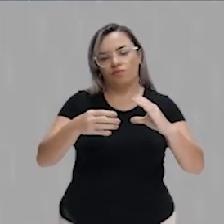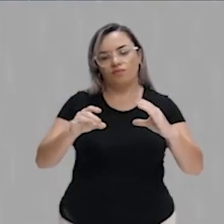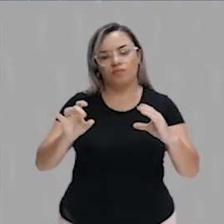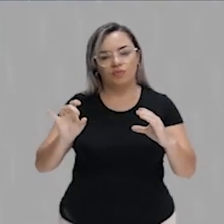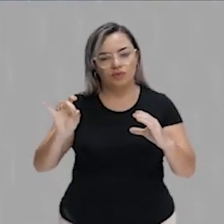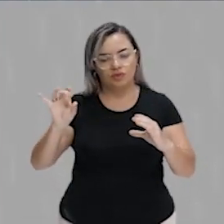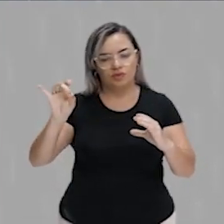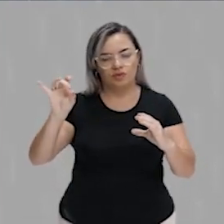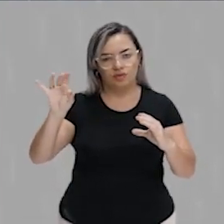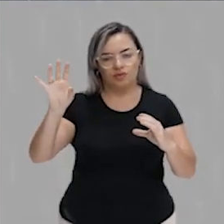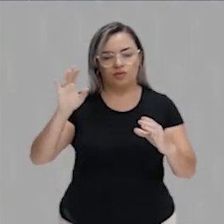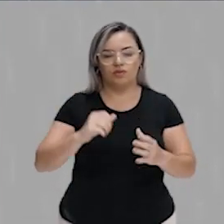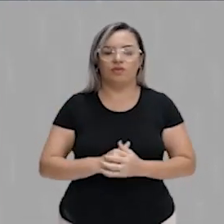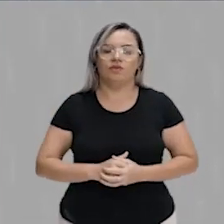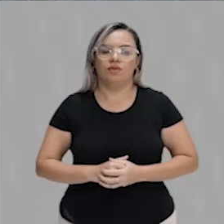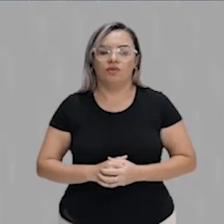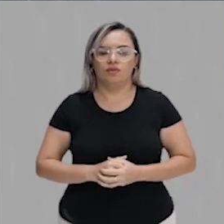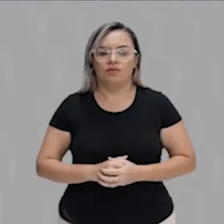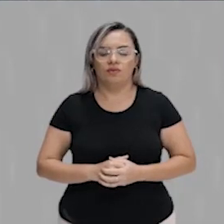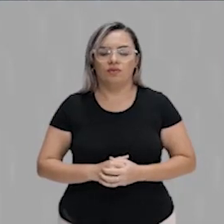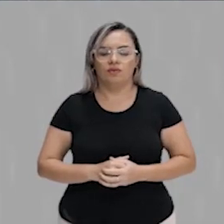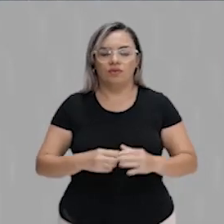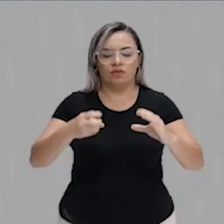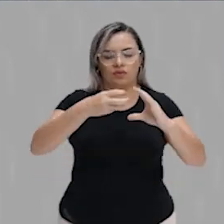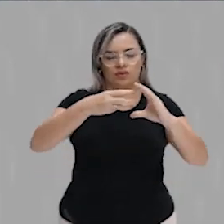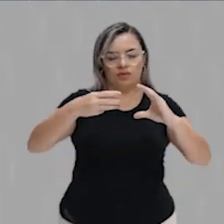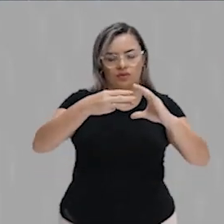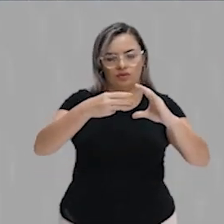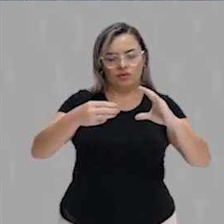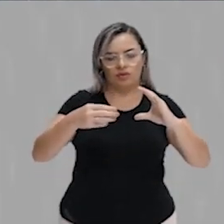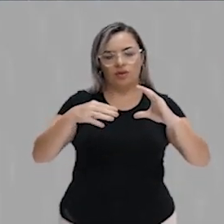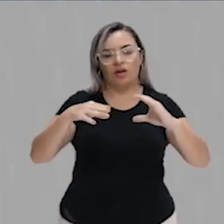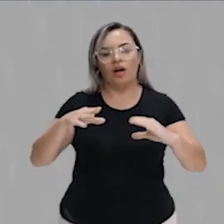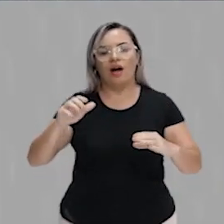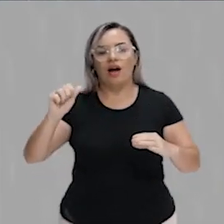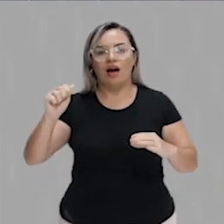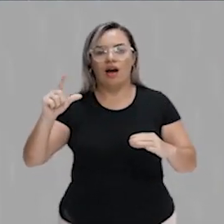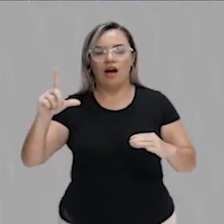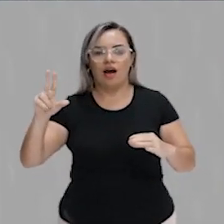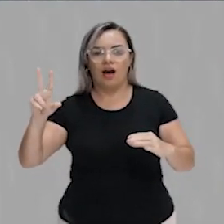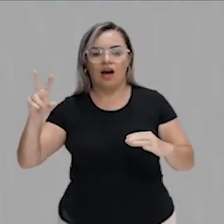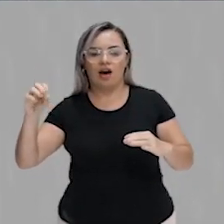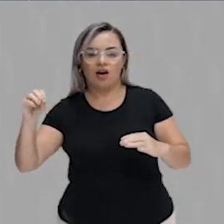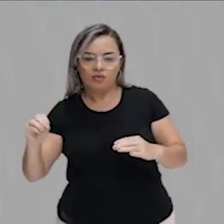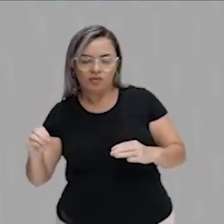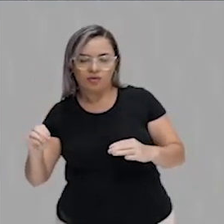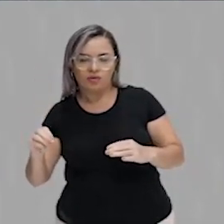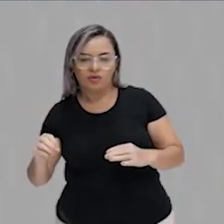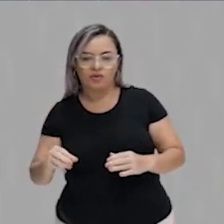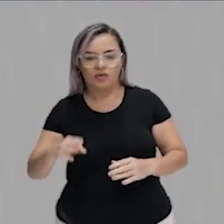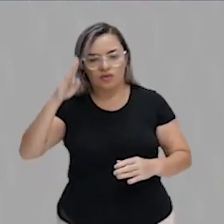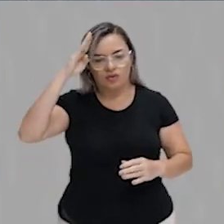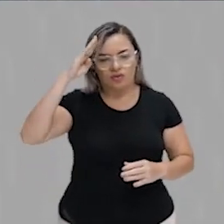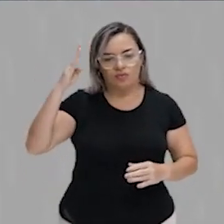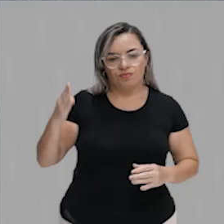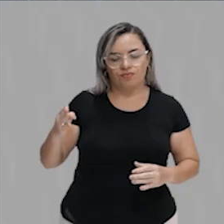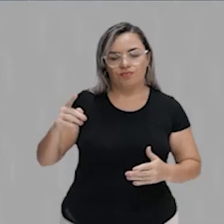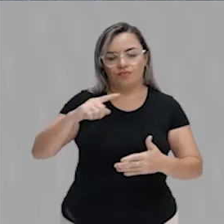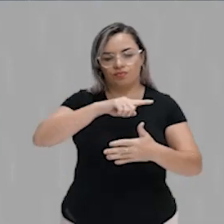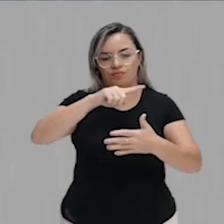hormônio vai atuar é chamada de célula-alvo. Quais são as principais categorias de hormônios vegetais?